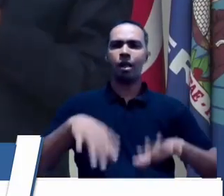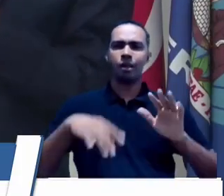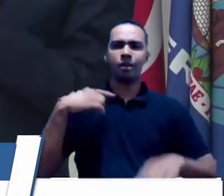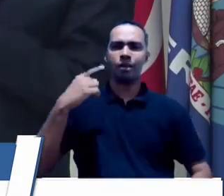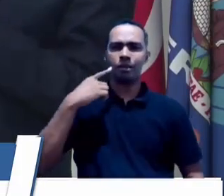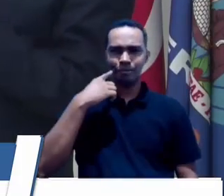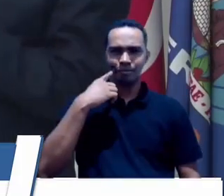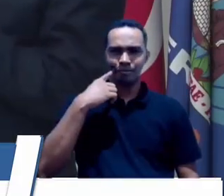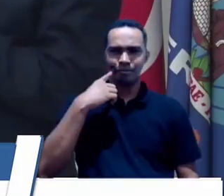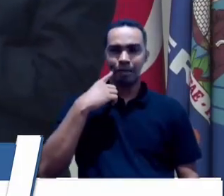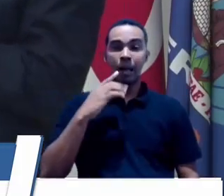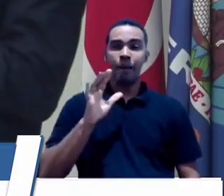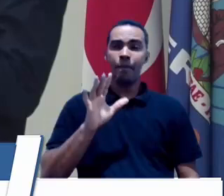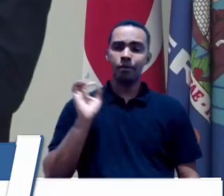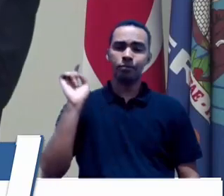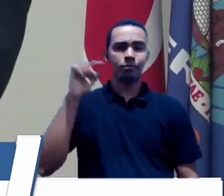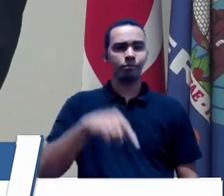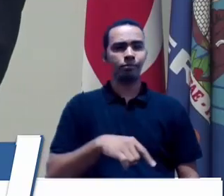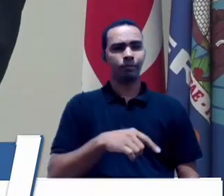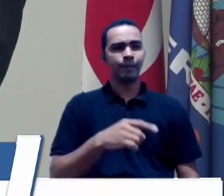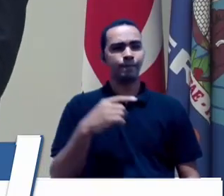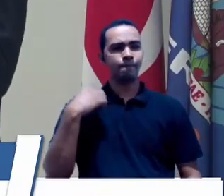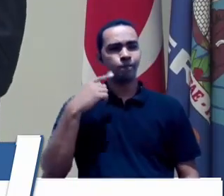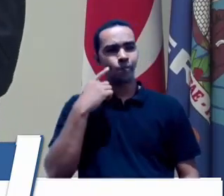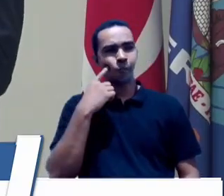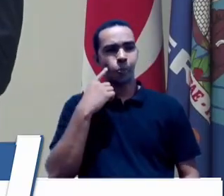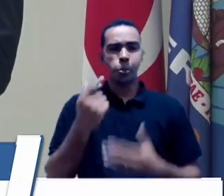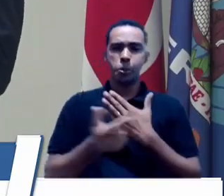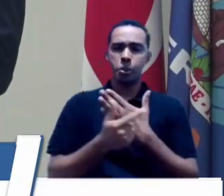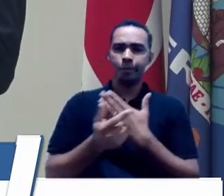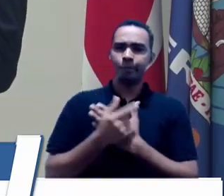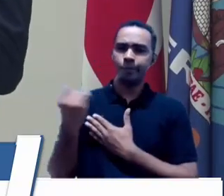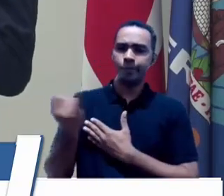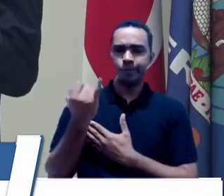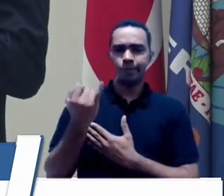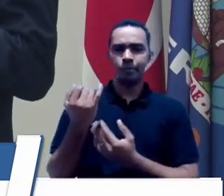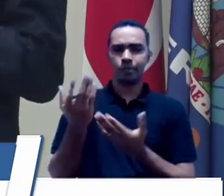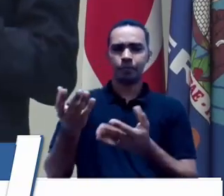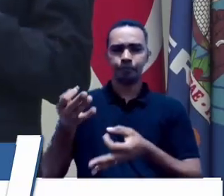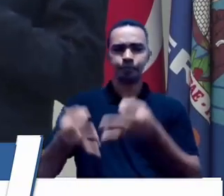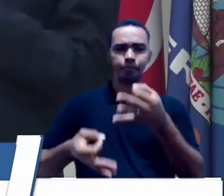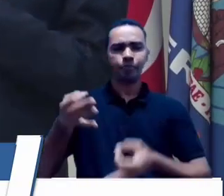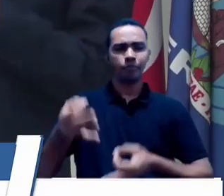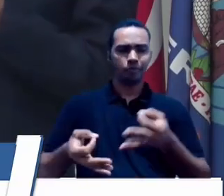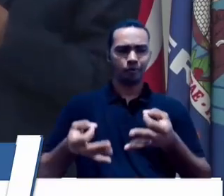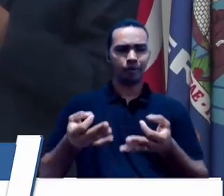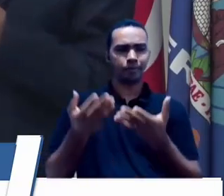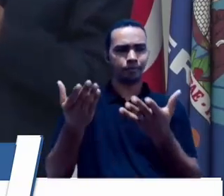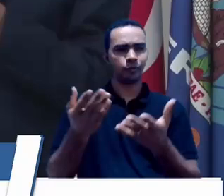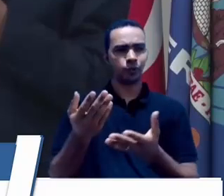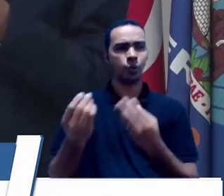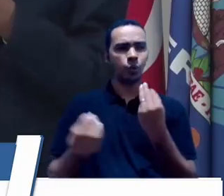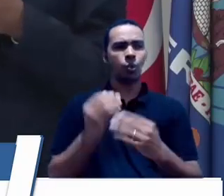a gente olha que a advocacia é função essencial à justiça, nós estamos lá, única profissão